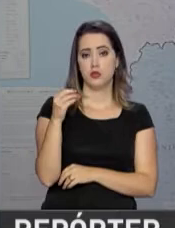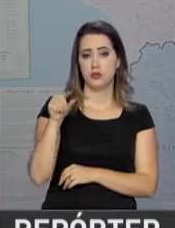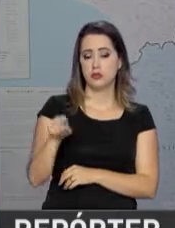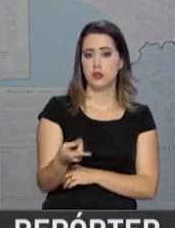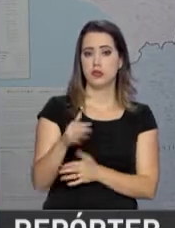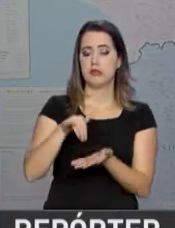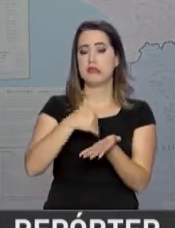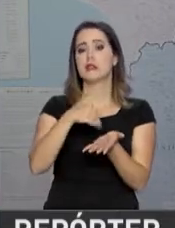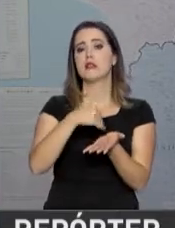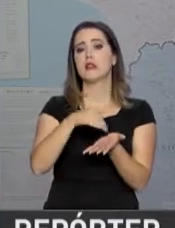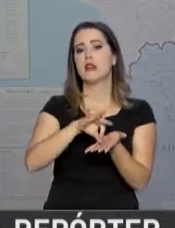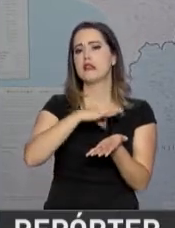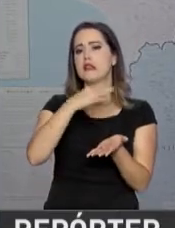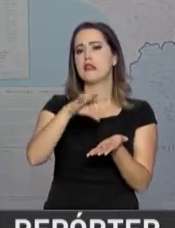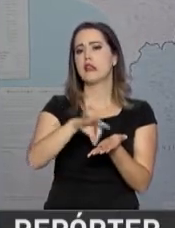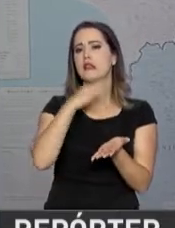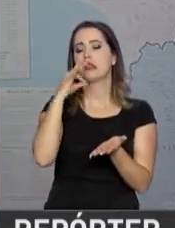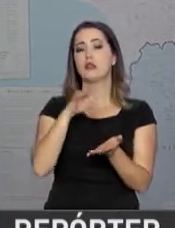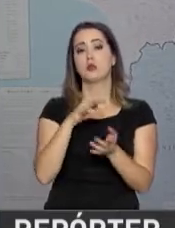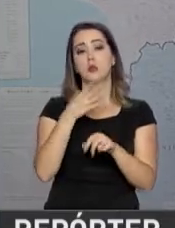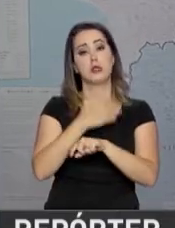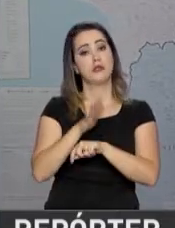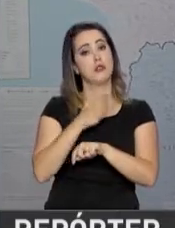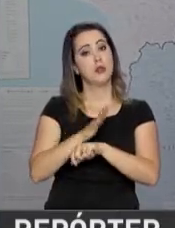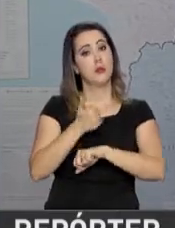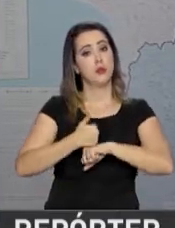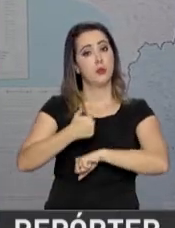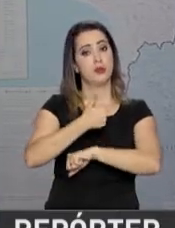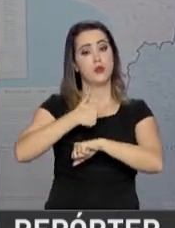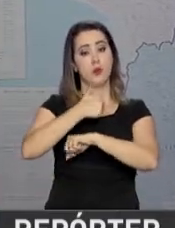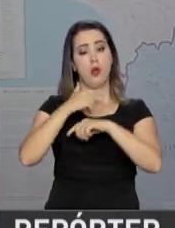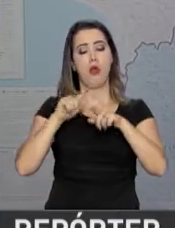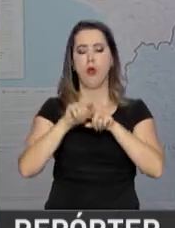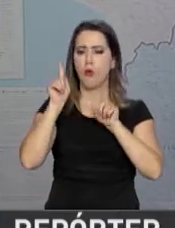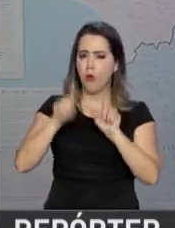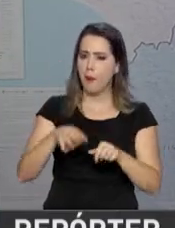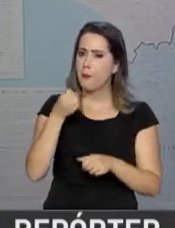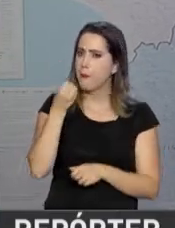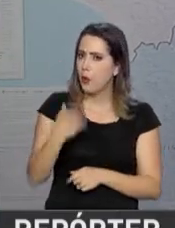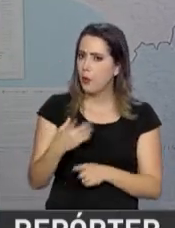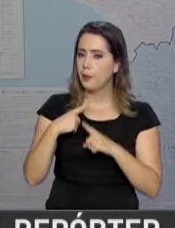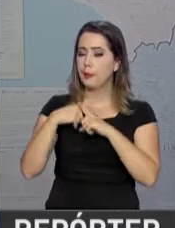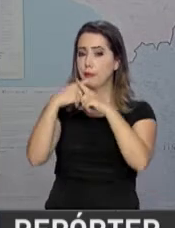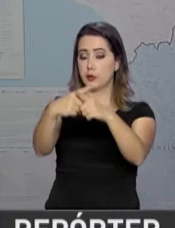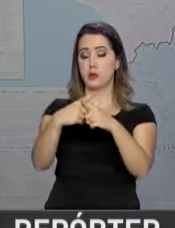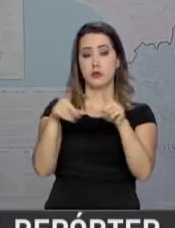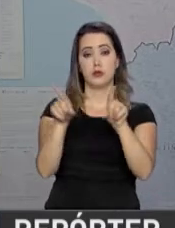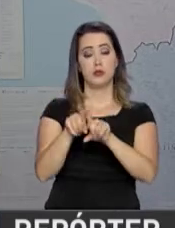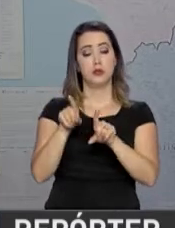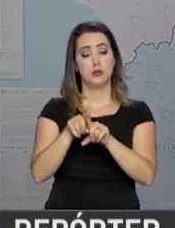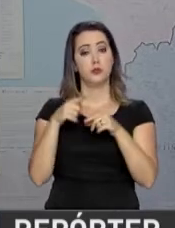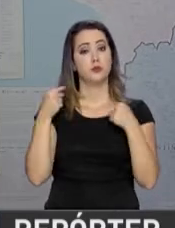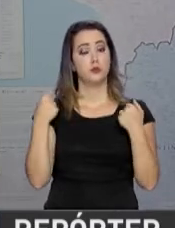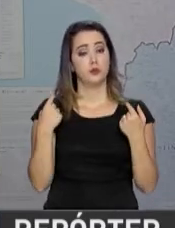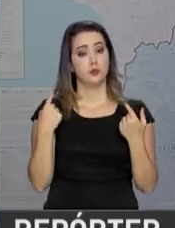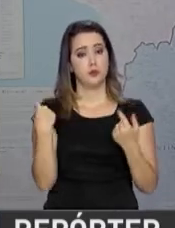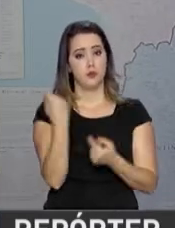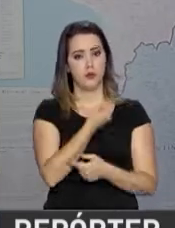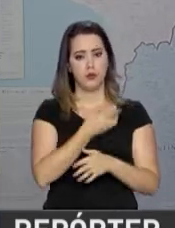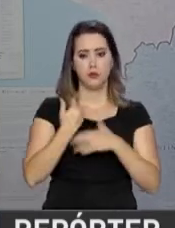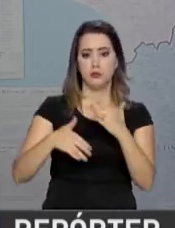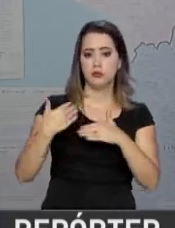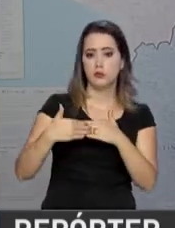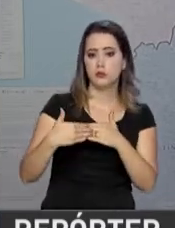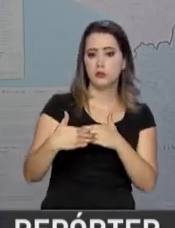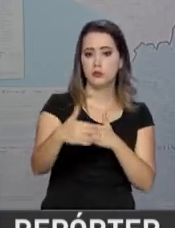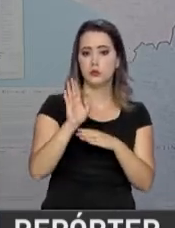inscritos para cursos de qualificação profissional e isso tem sido muito positivo esse tem sido é uma forma de